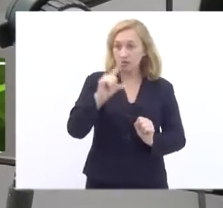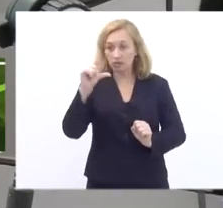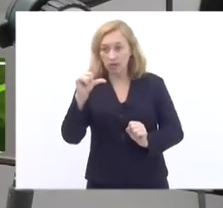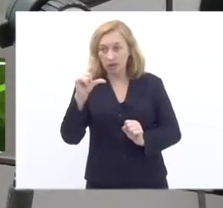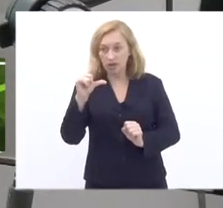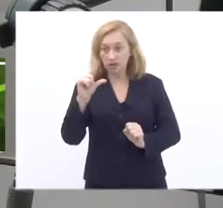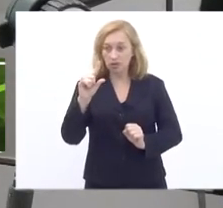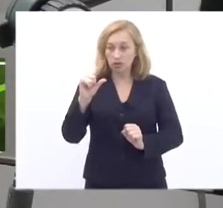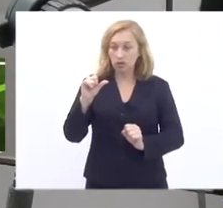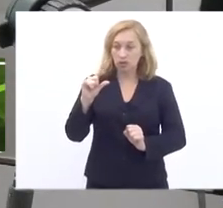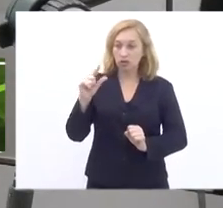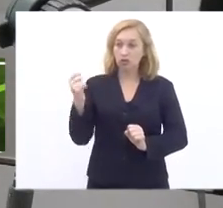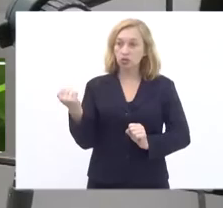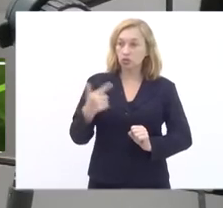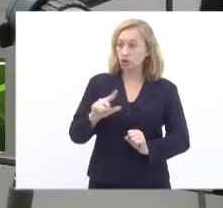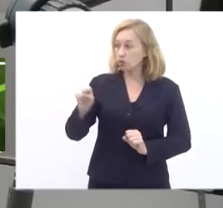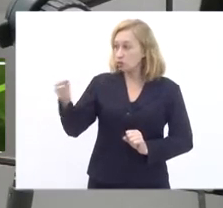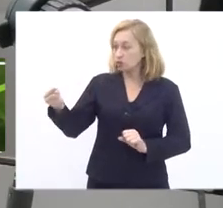maléfico que o outro.